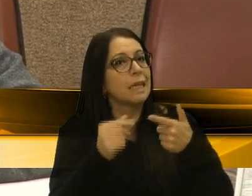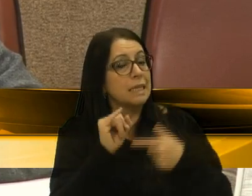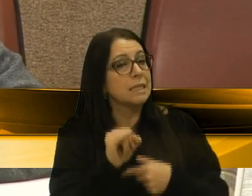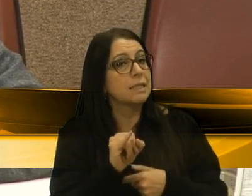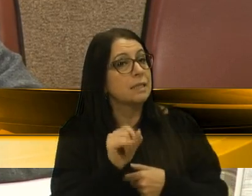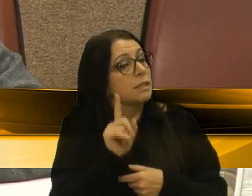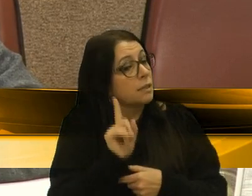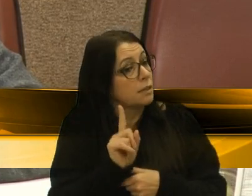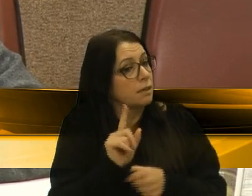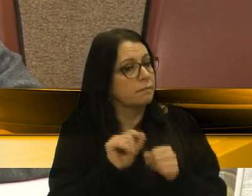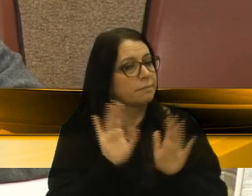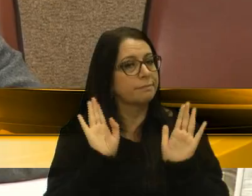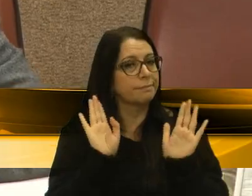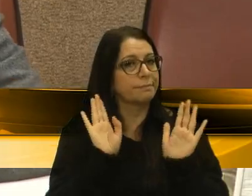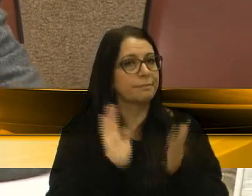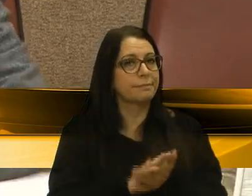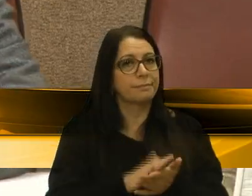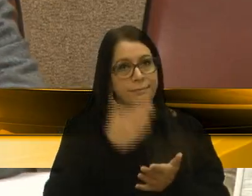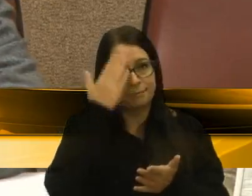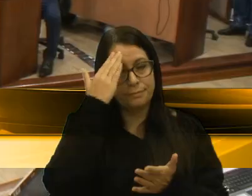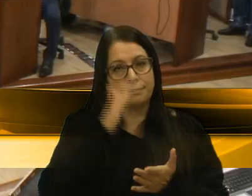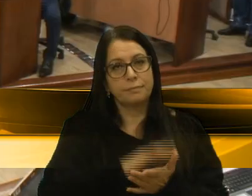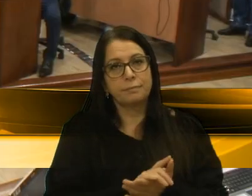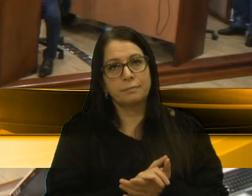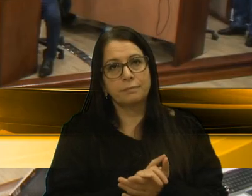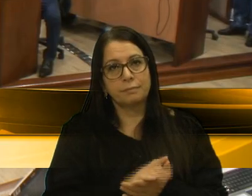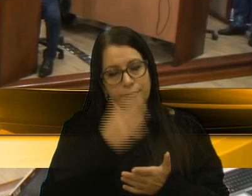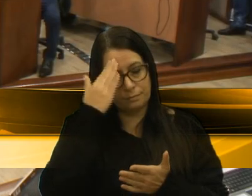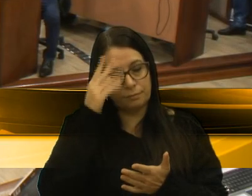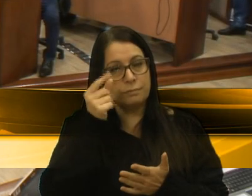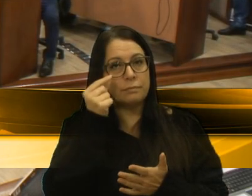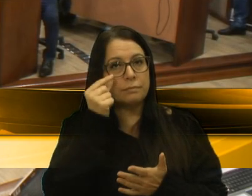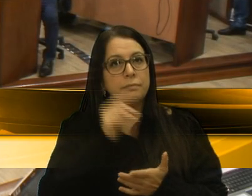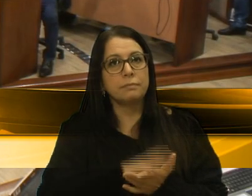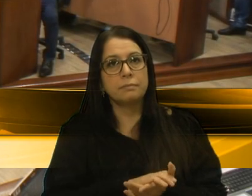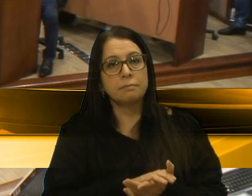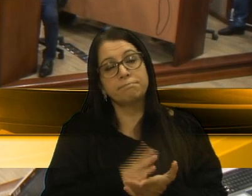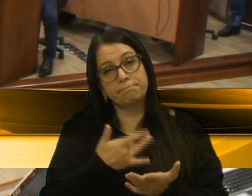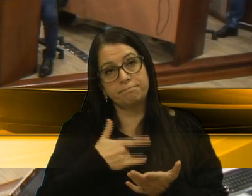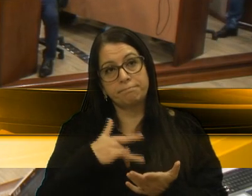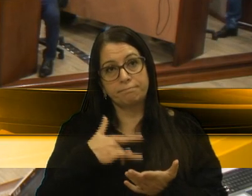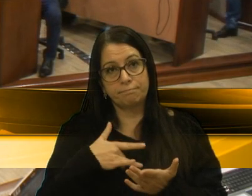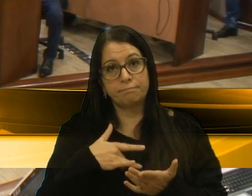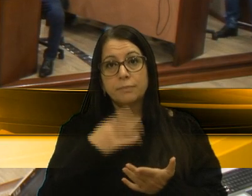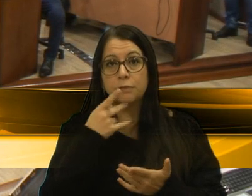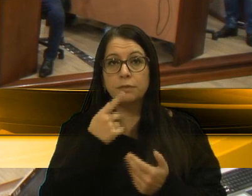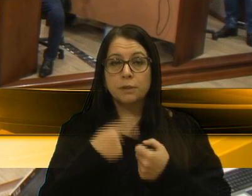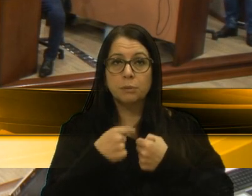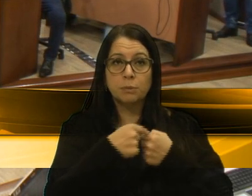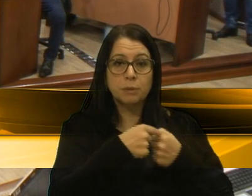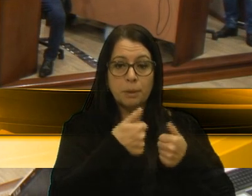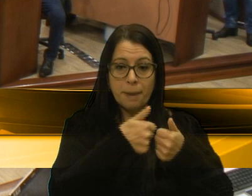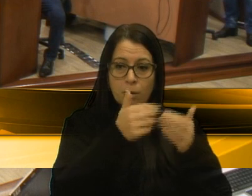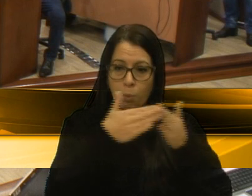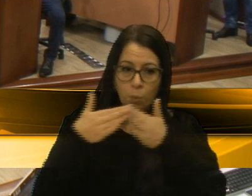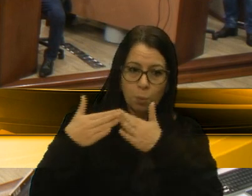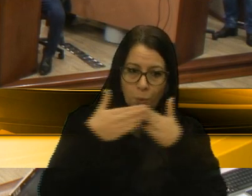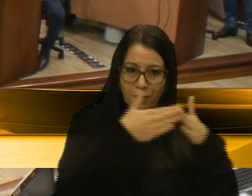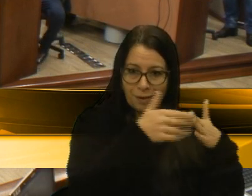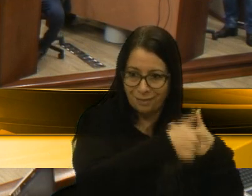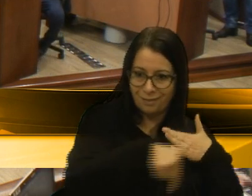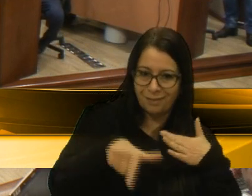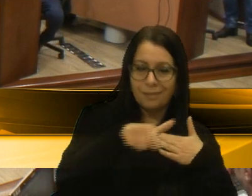que vierem a fazer. Obrigado, vereador Paulo Périco. E é lamentável, porque quando a gente fala em municípios vizinhos, nós estamos